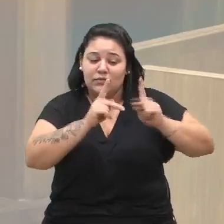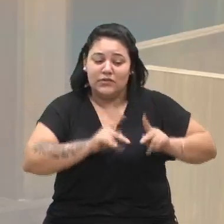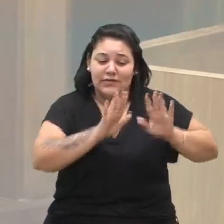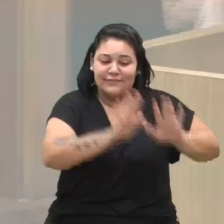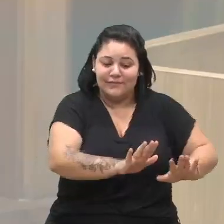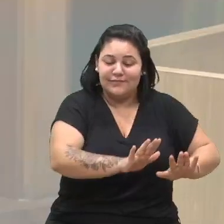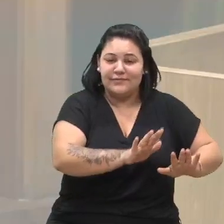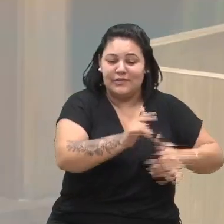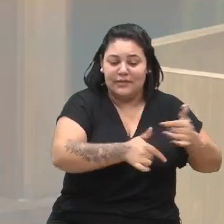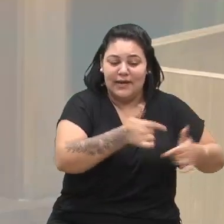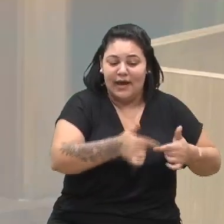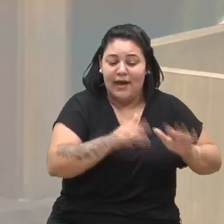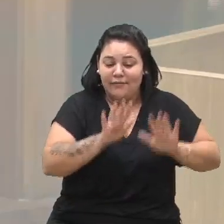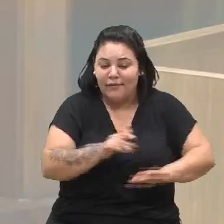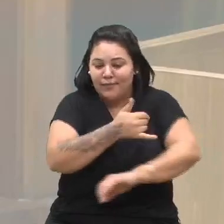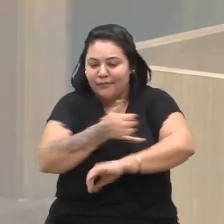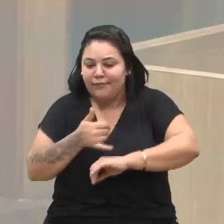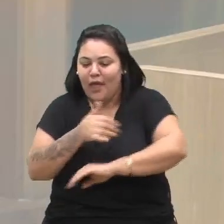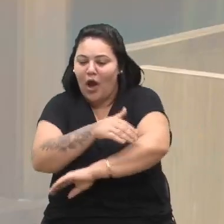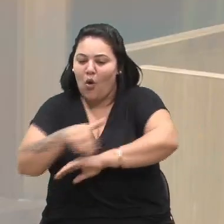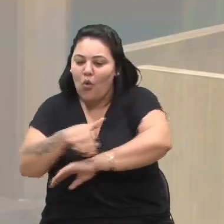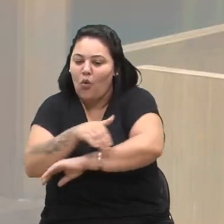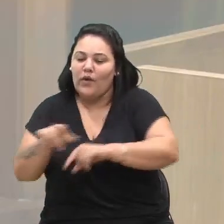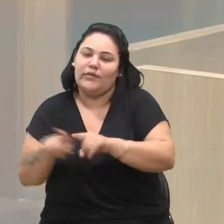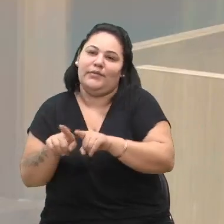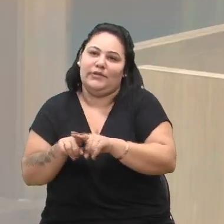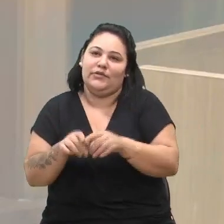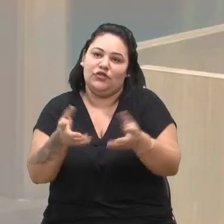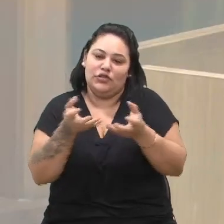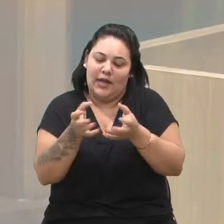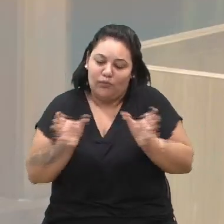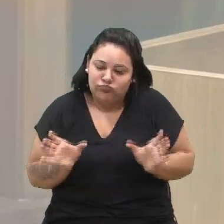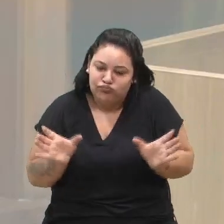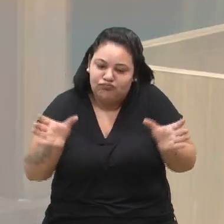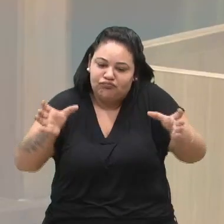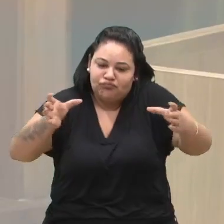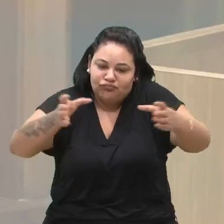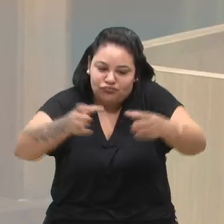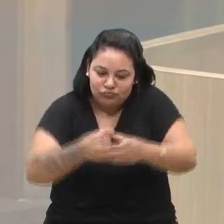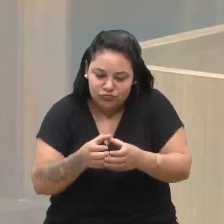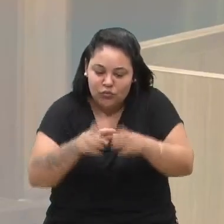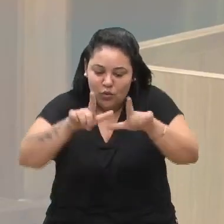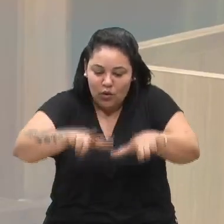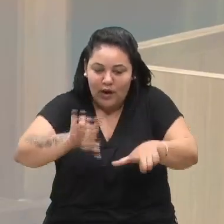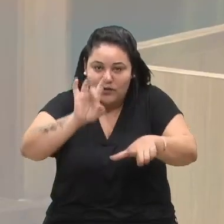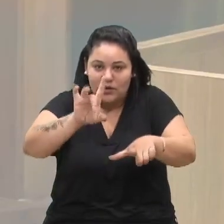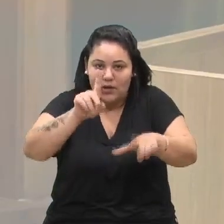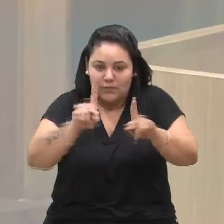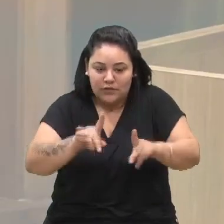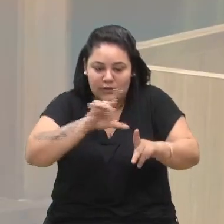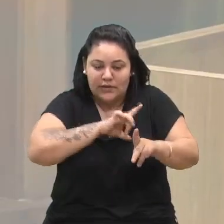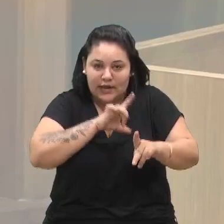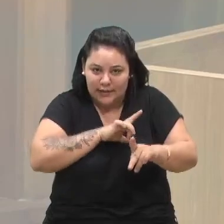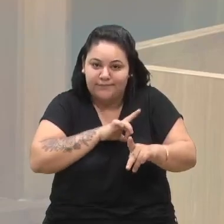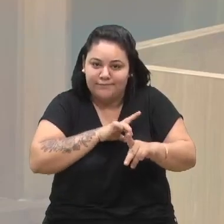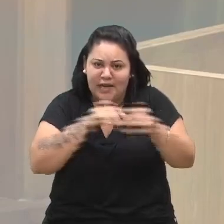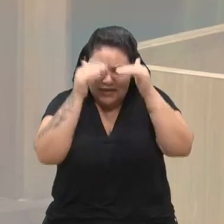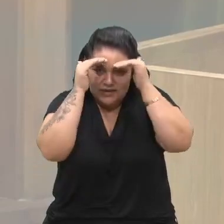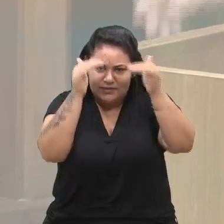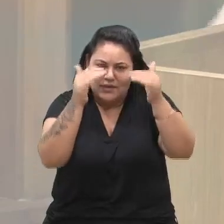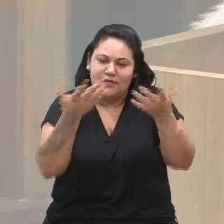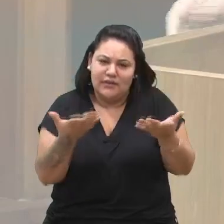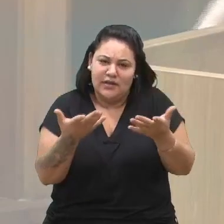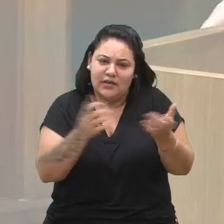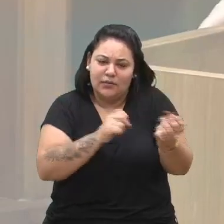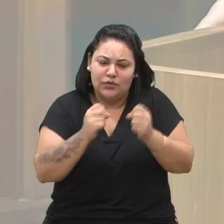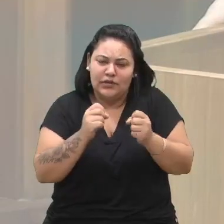uma semana, 2. Então, a gente quer centralizar no espaço, né, para que essas pessoas possam ter dignidade e poder